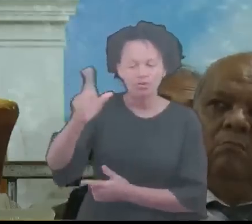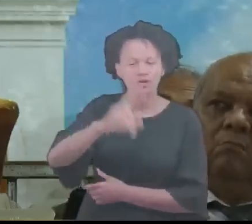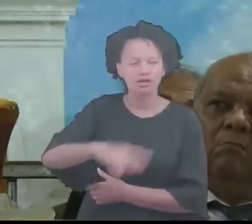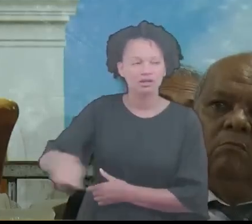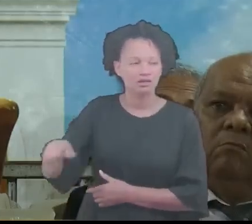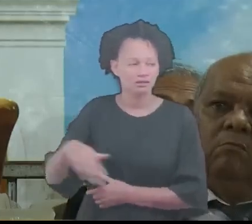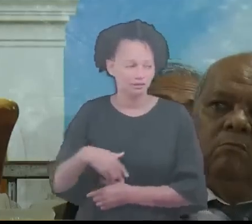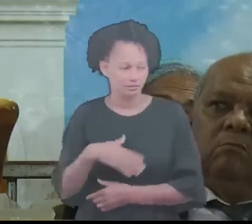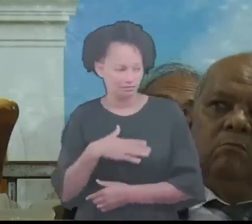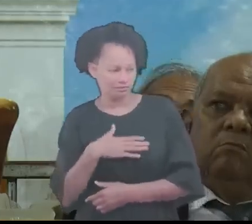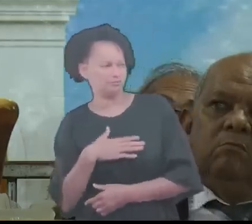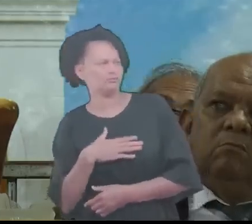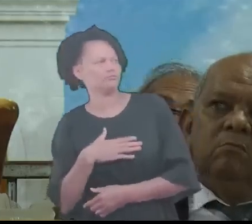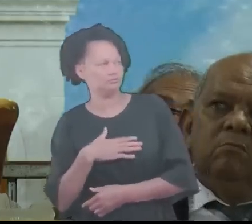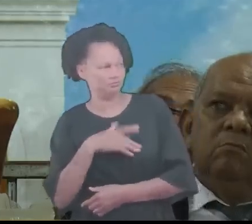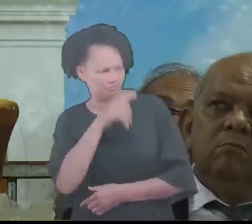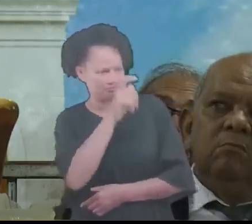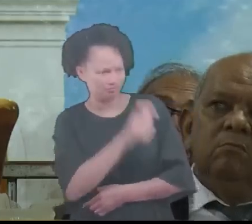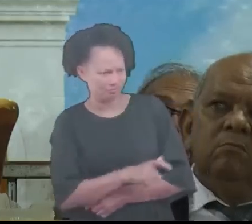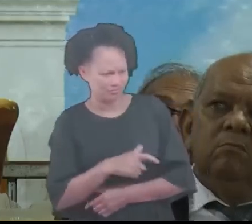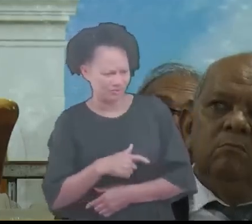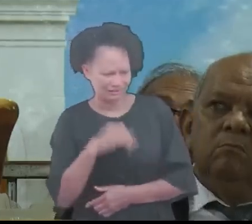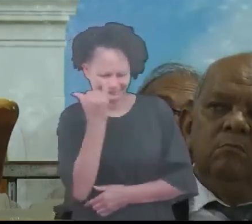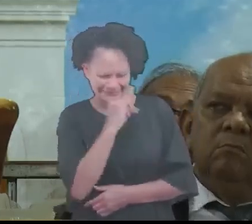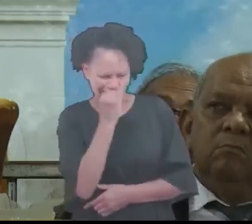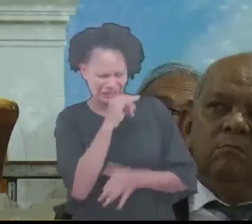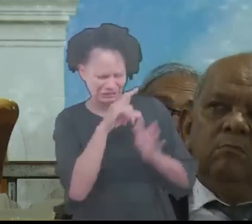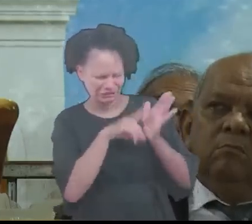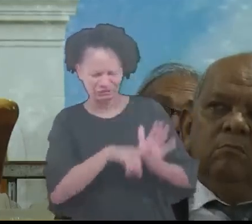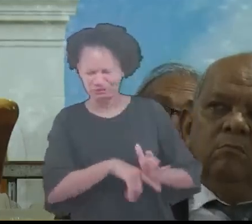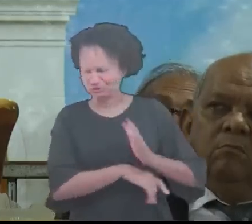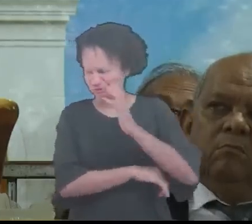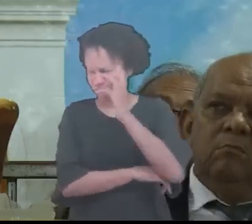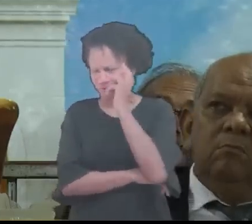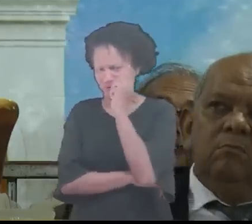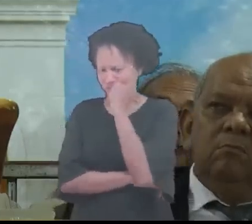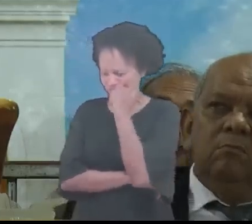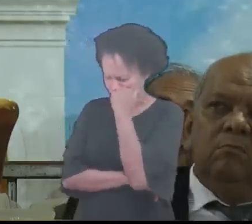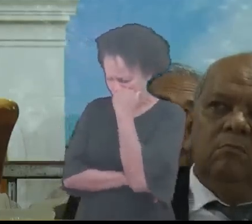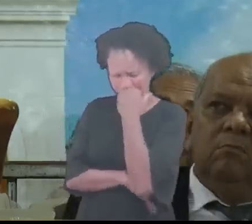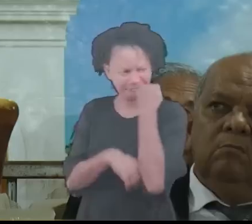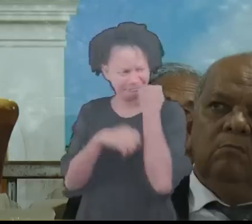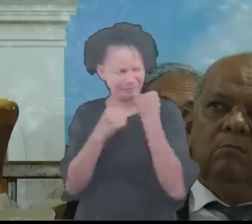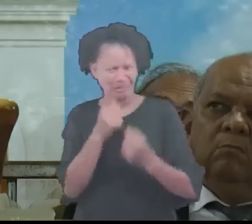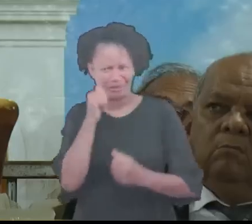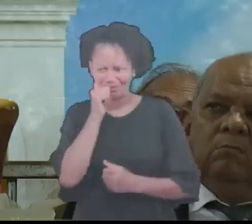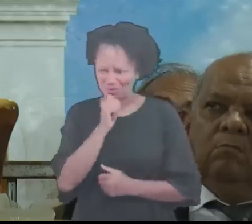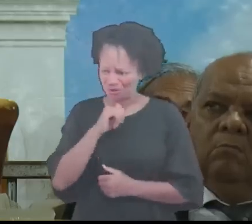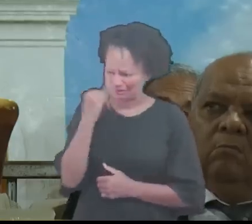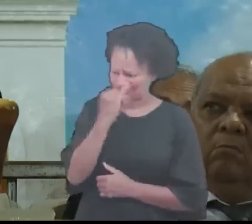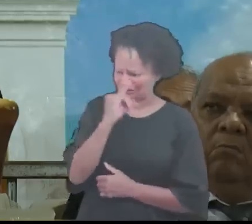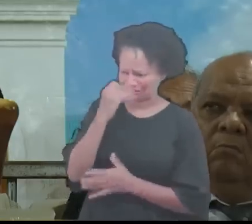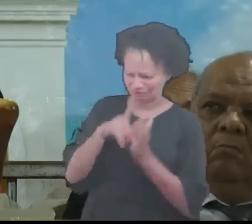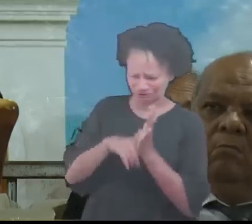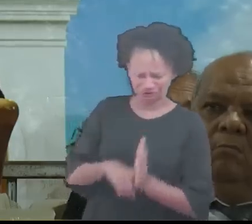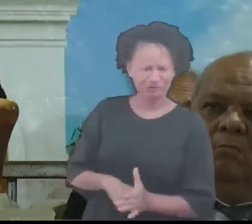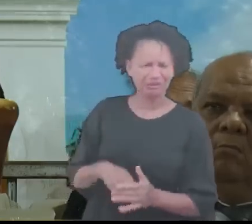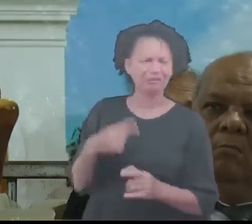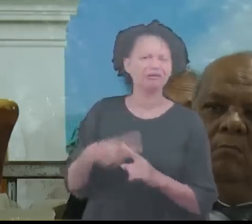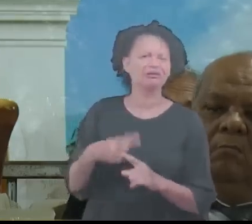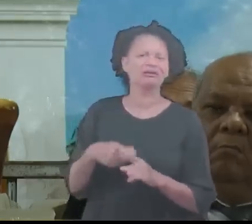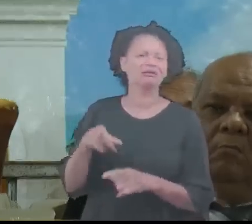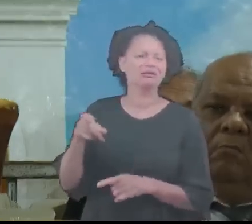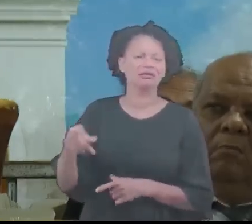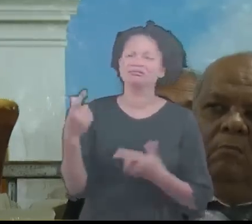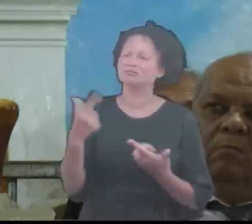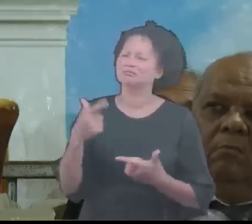assim: menino, esse homem tem uma energia negativa. Essa mulher tem uma energia negativa. É porque